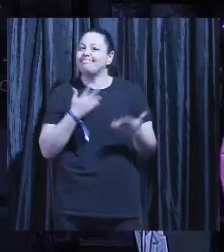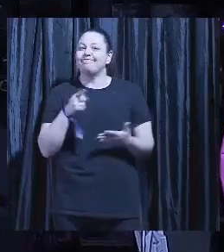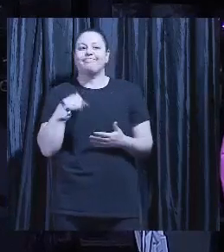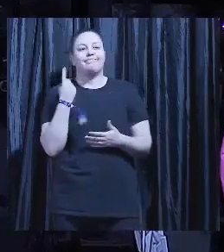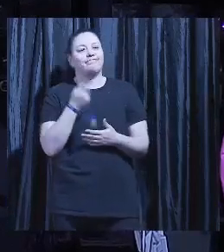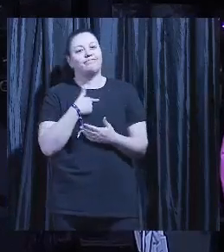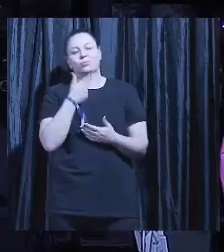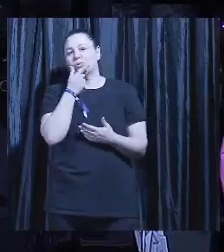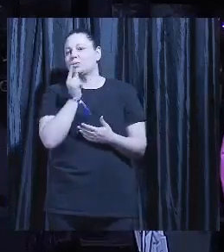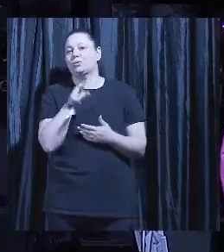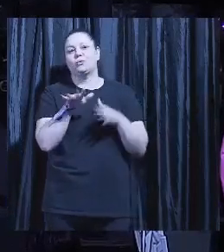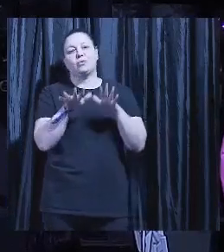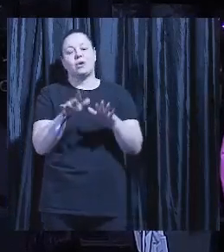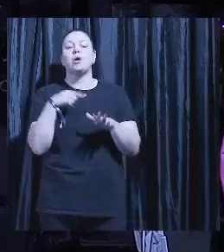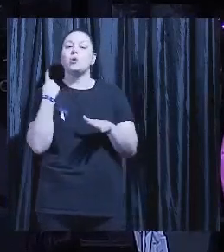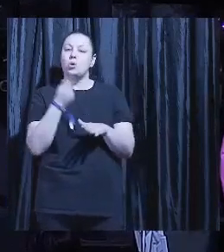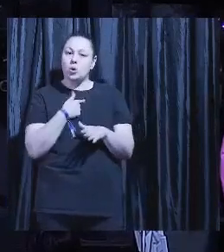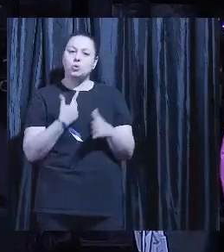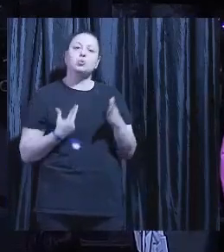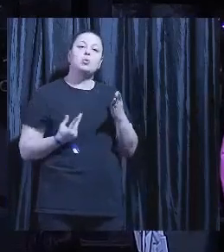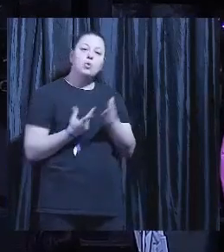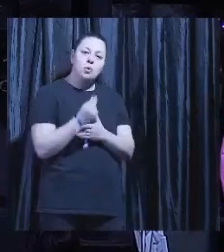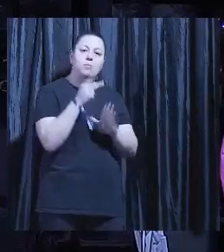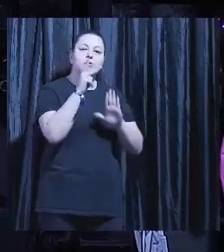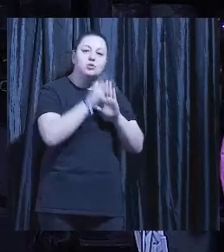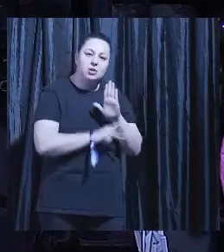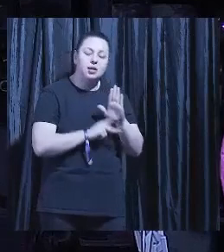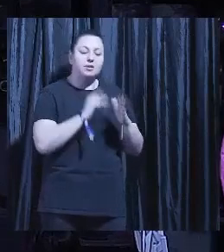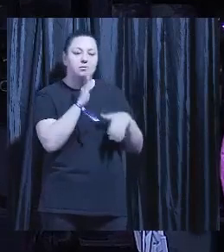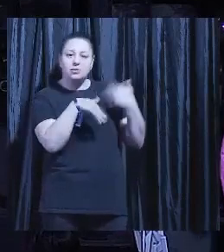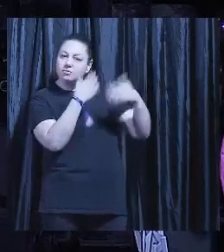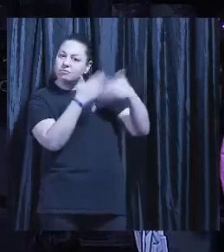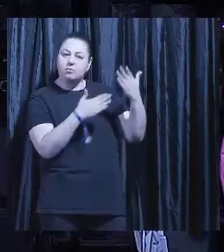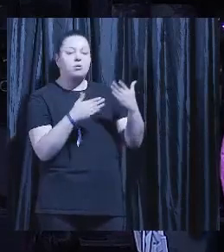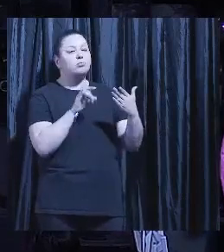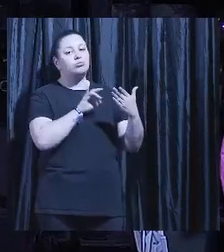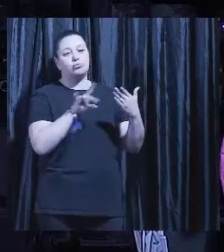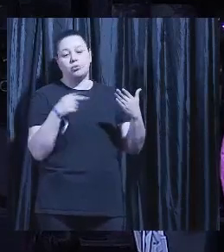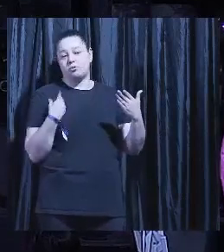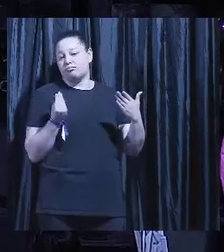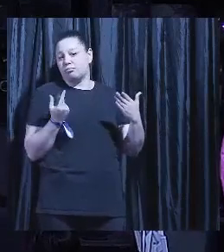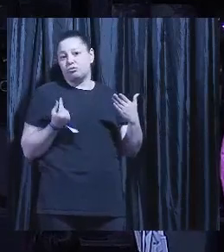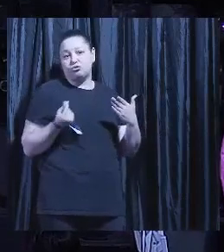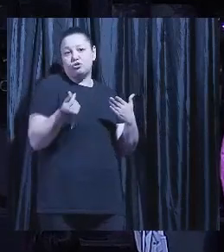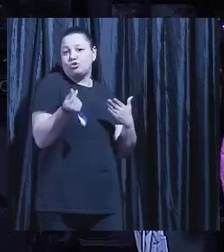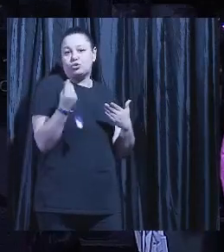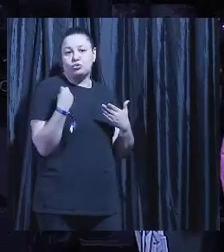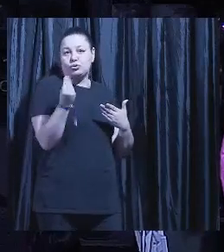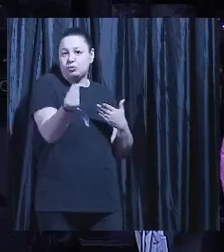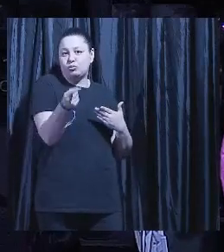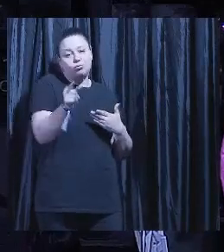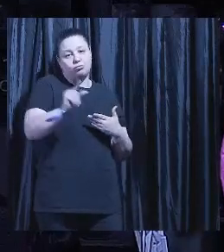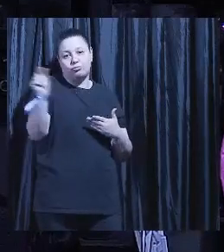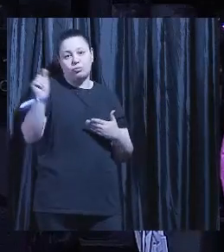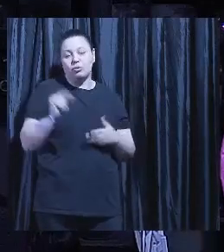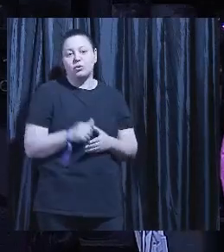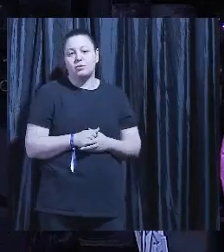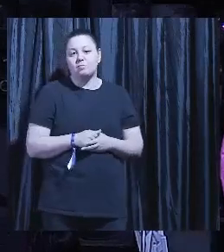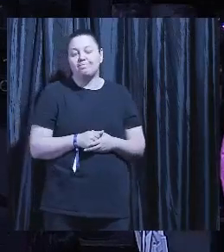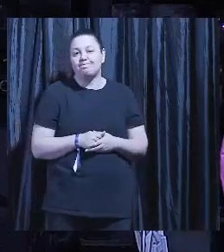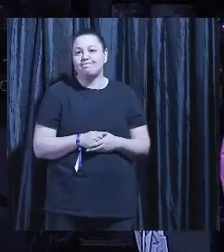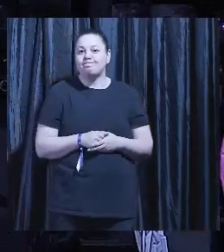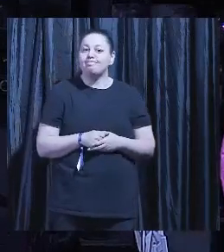essa possibilidade. A gente compra, desenvolve teu projeto, e é isso, você pega o dinheiro e vai embora, né? E